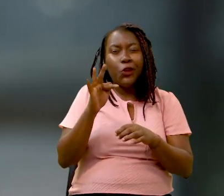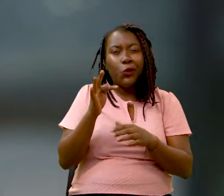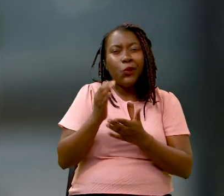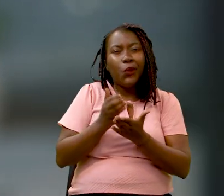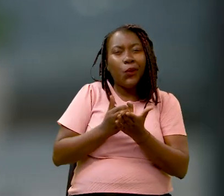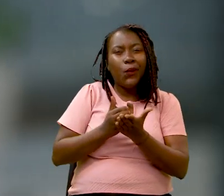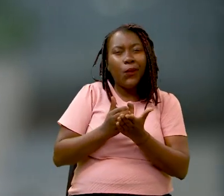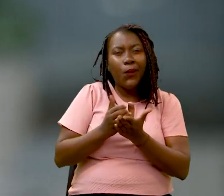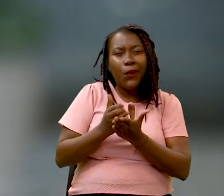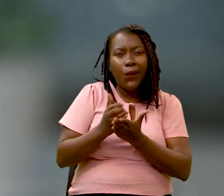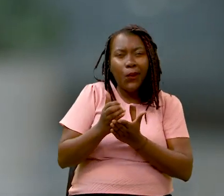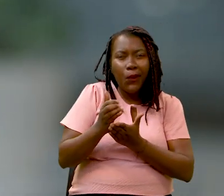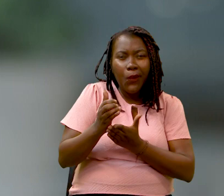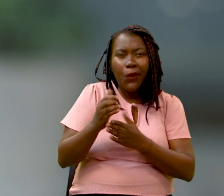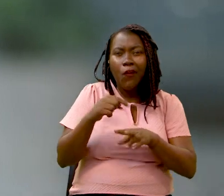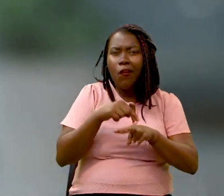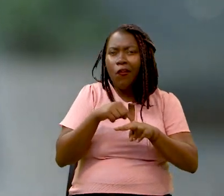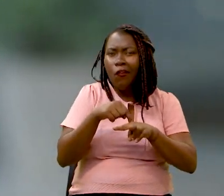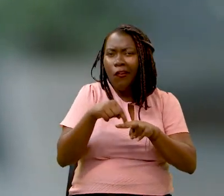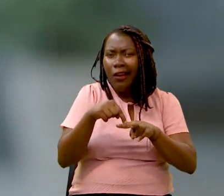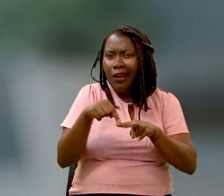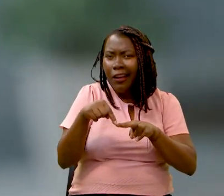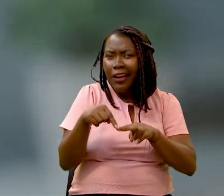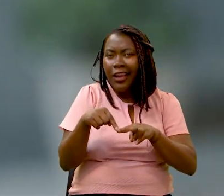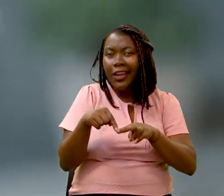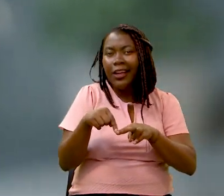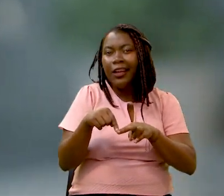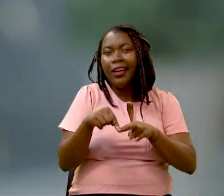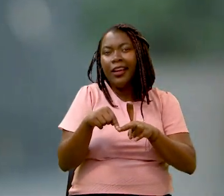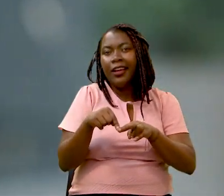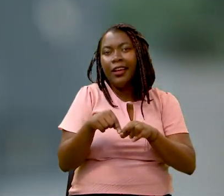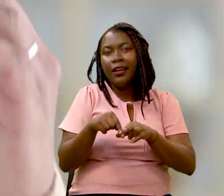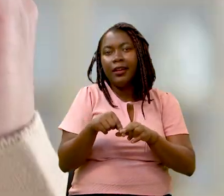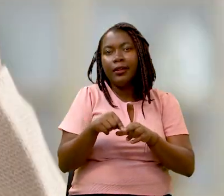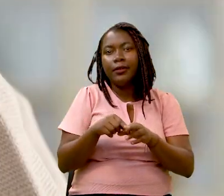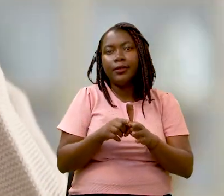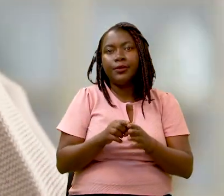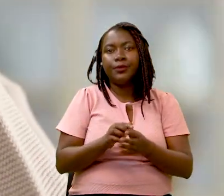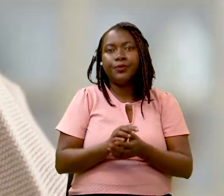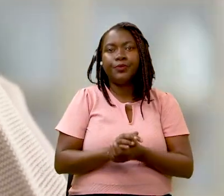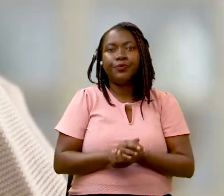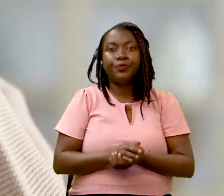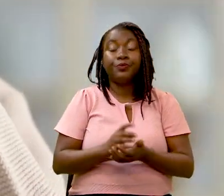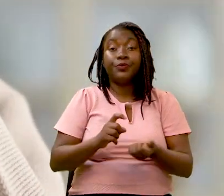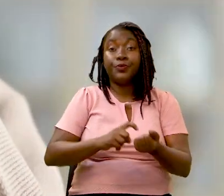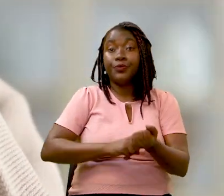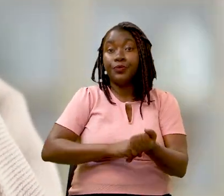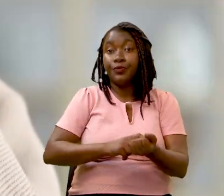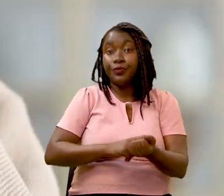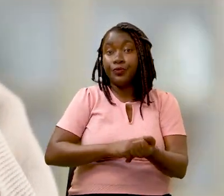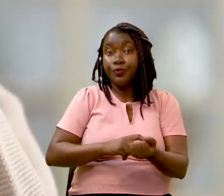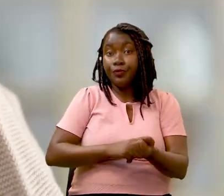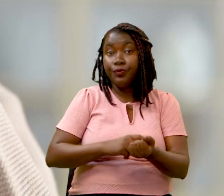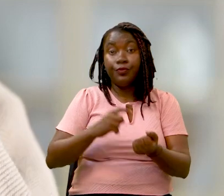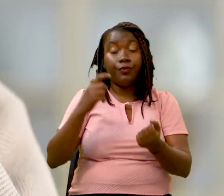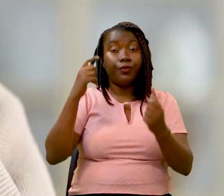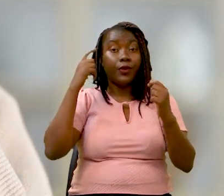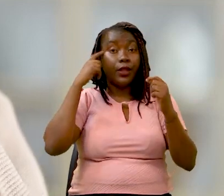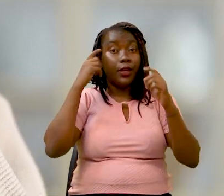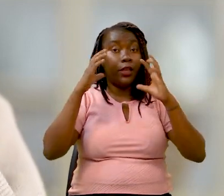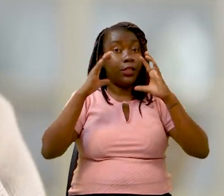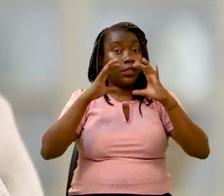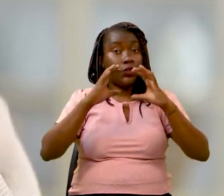origem vascular, com um componente de nervos cranianos,